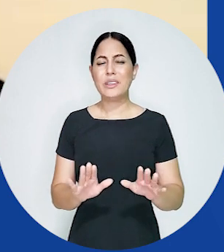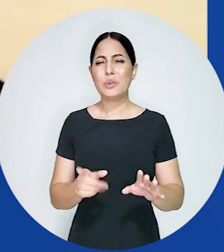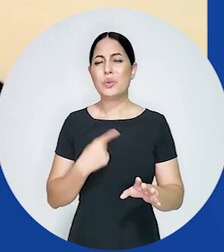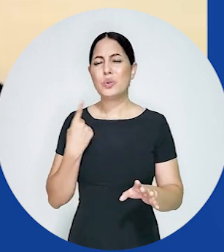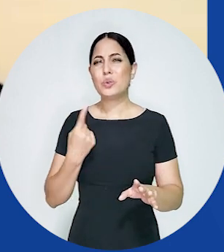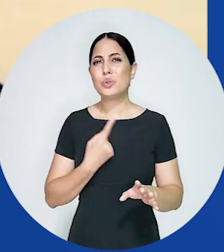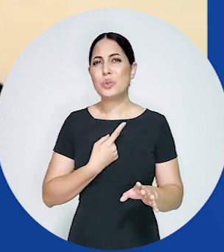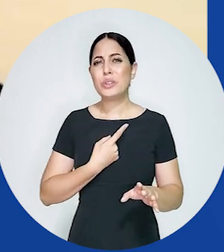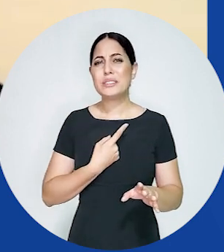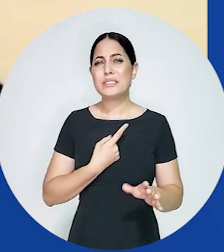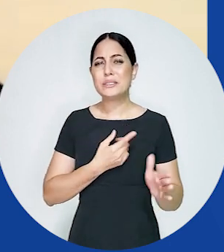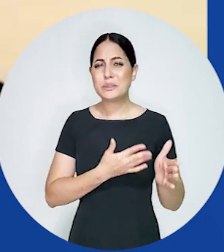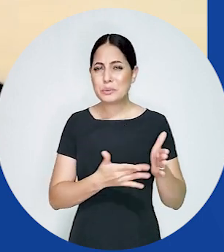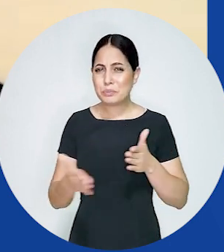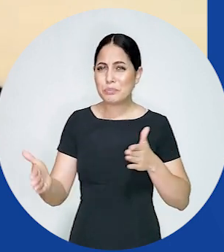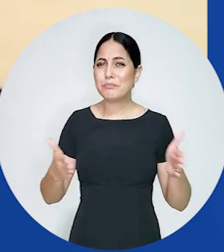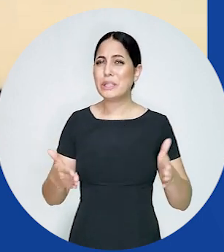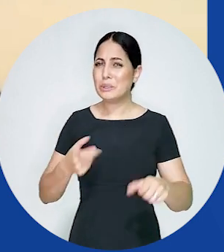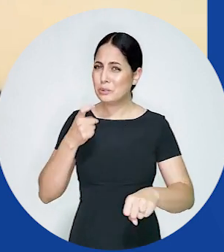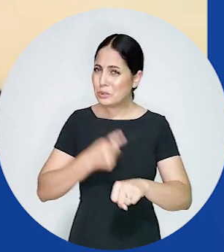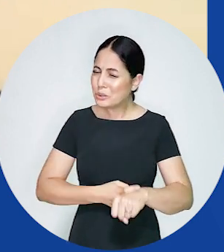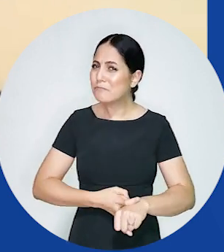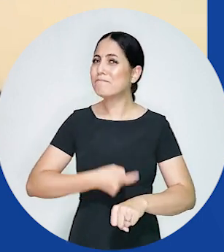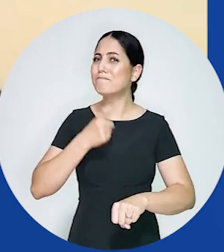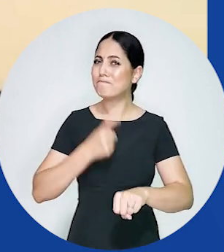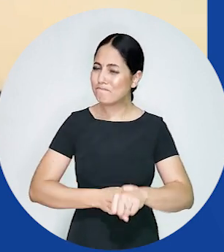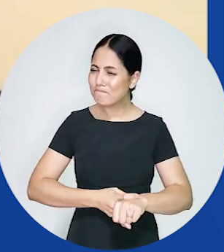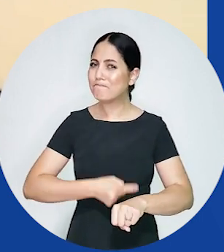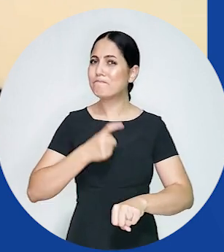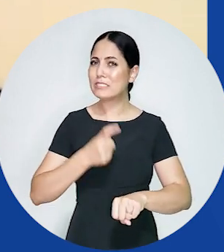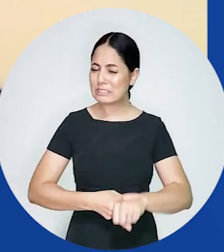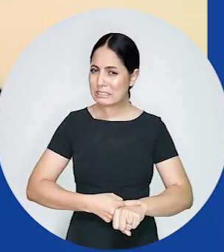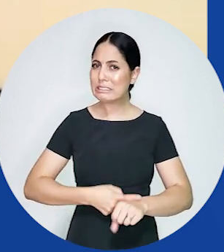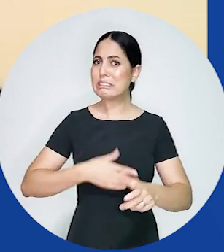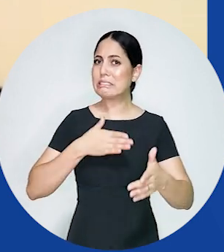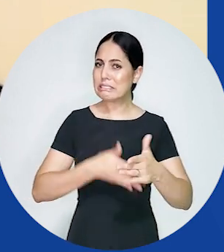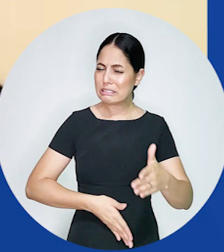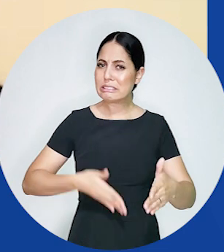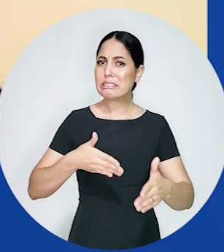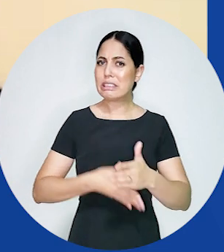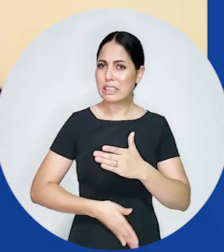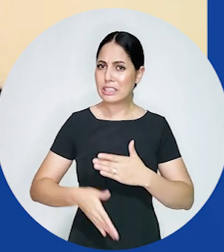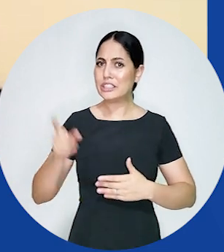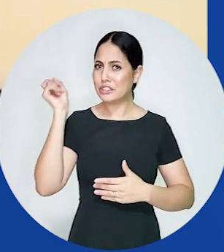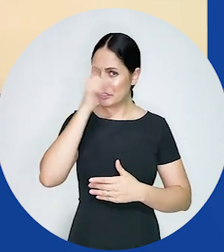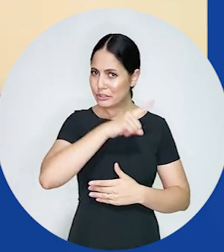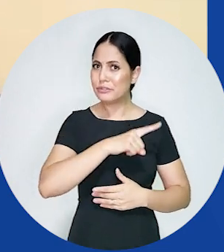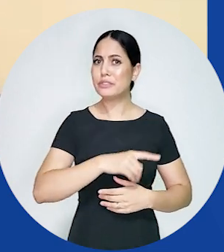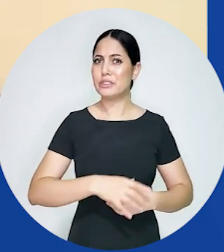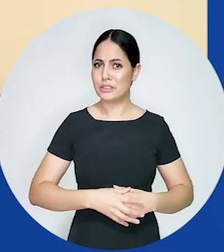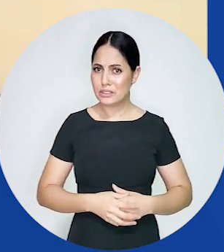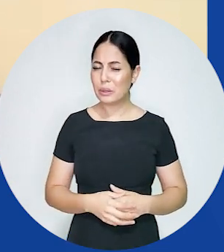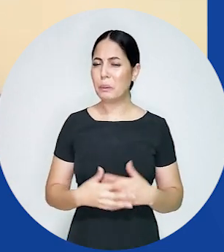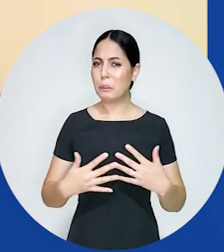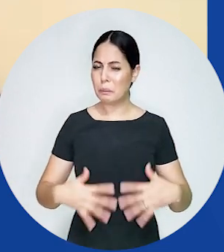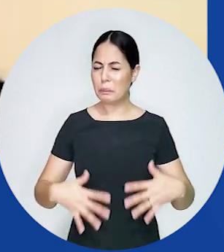gente, por um processo muito duro, muito,